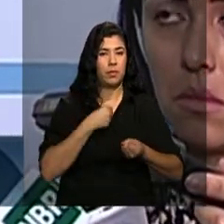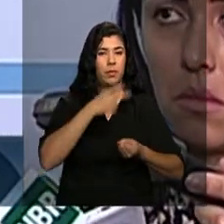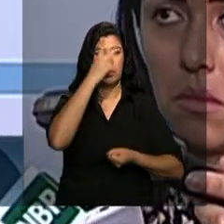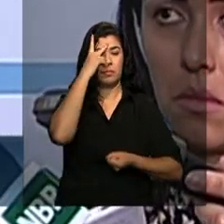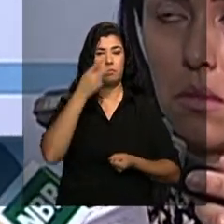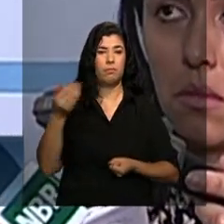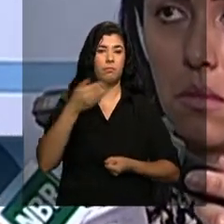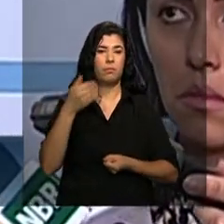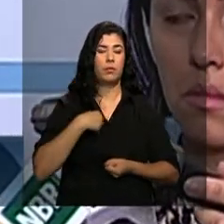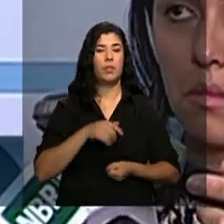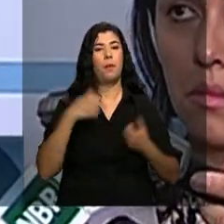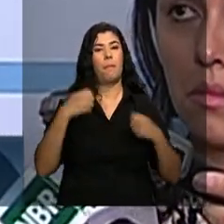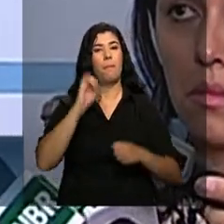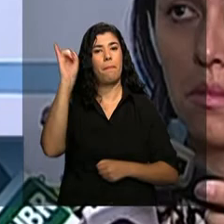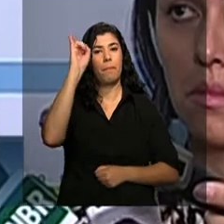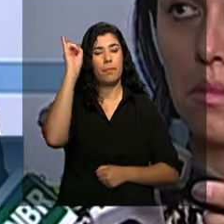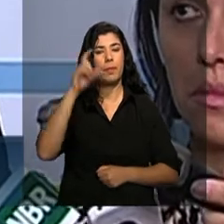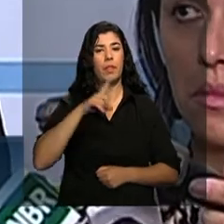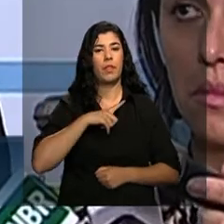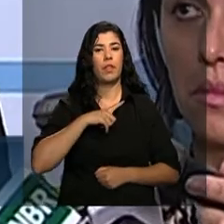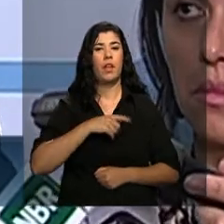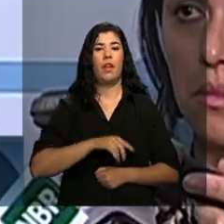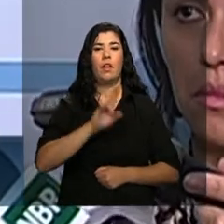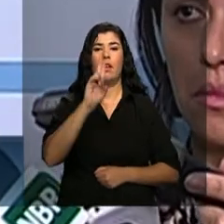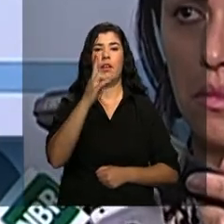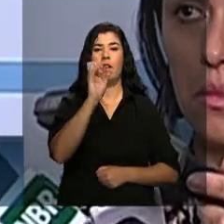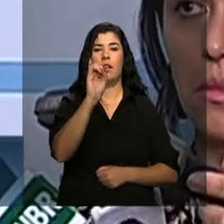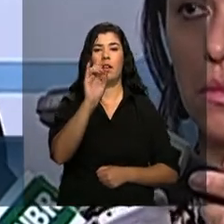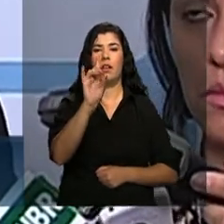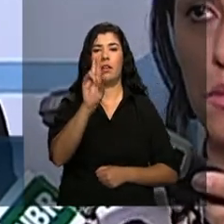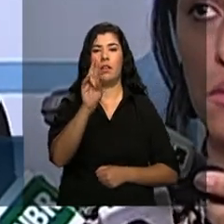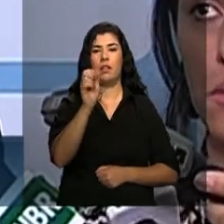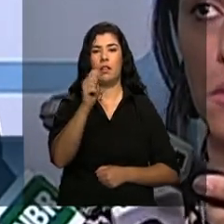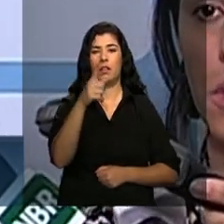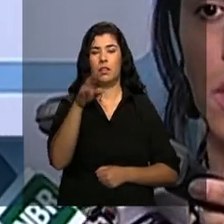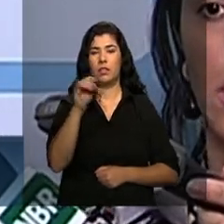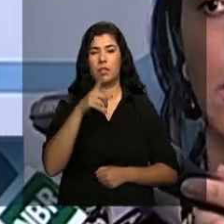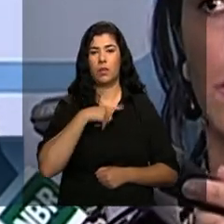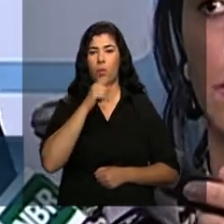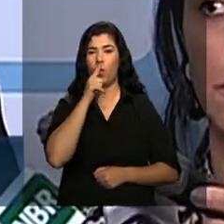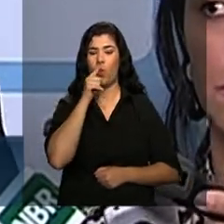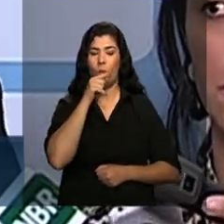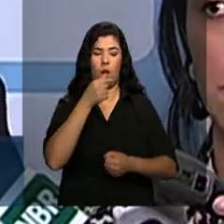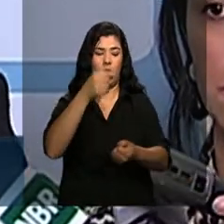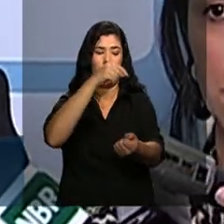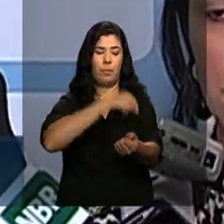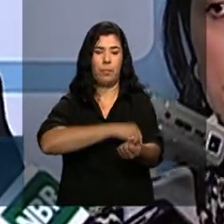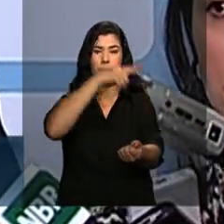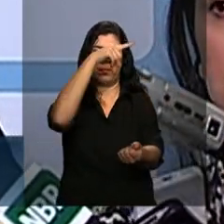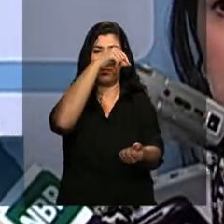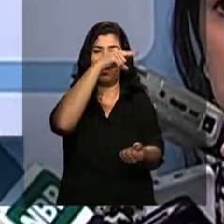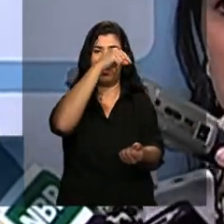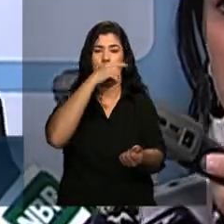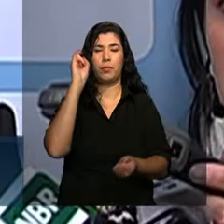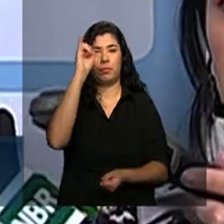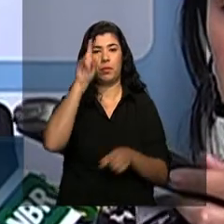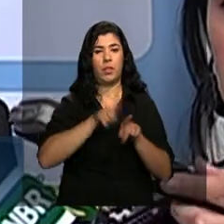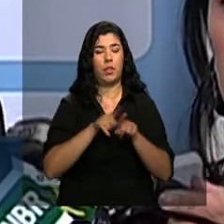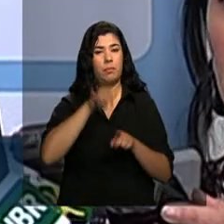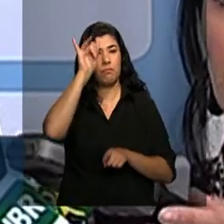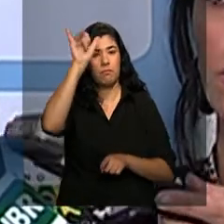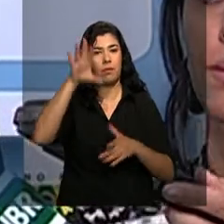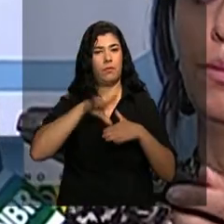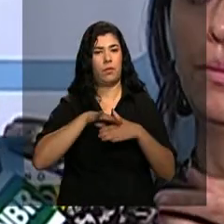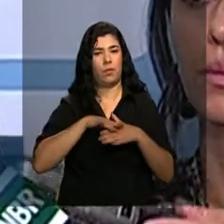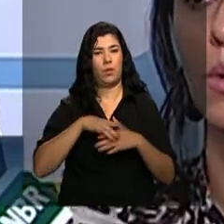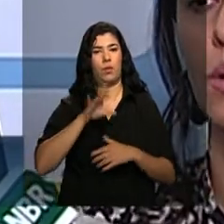porque hidratar de forma adequada é prevenir o agravamento e o óbito no caso de dengue. Nesse momento, nós temos que ter tanto prioridade para